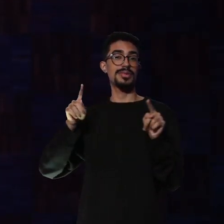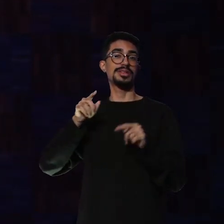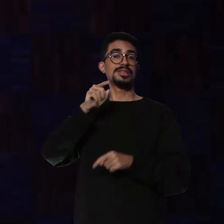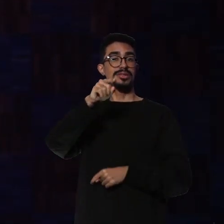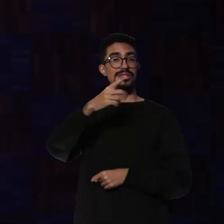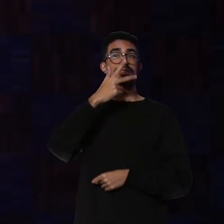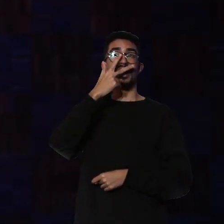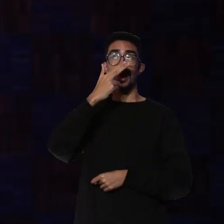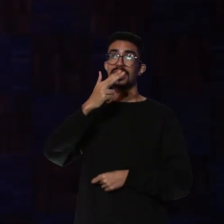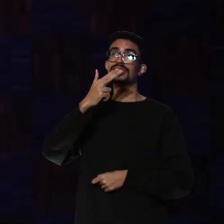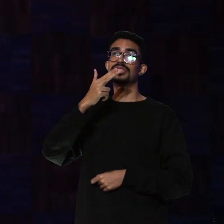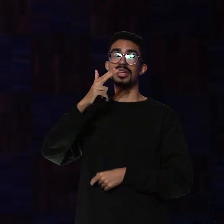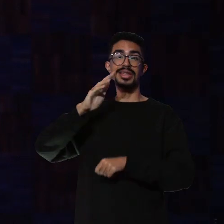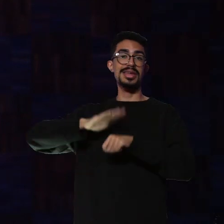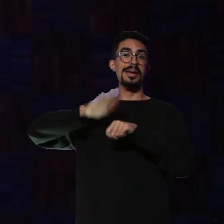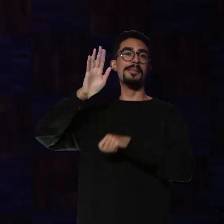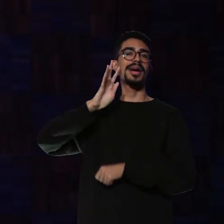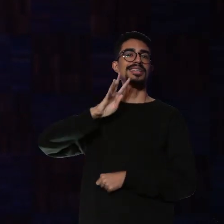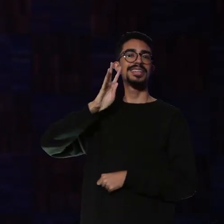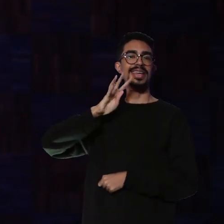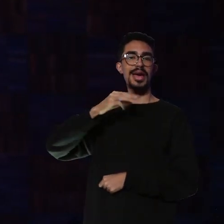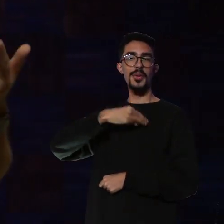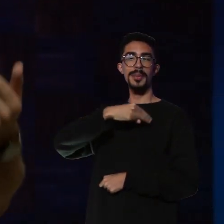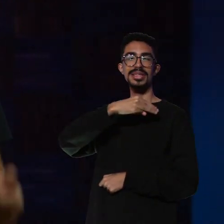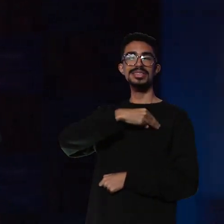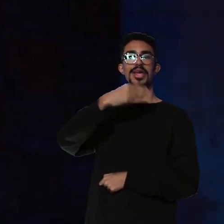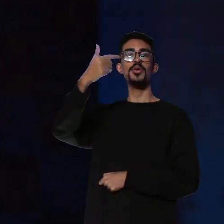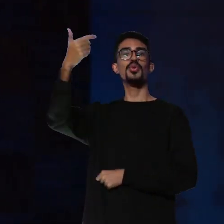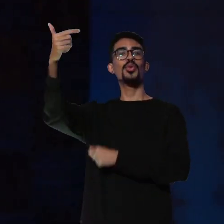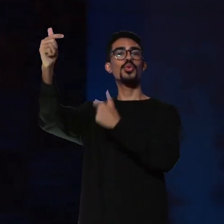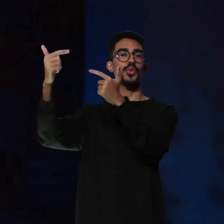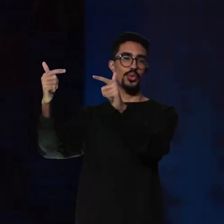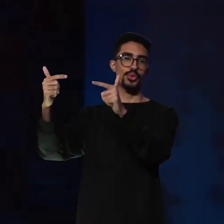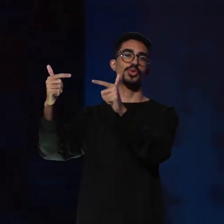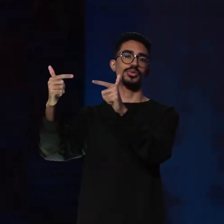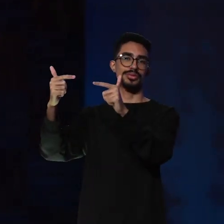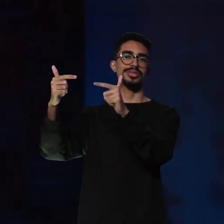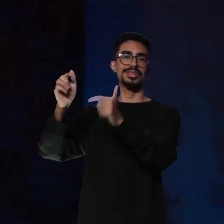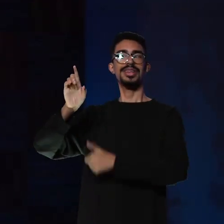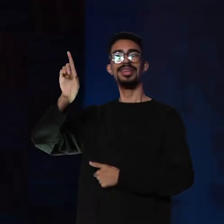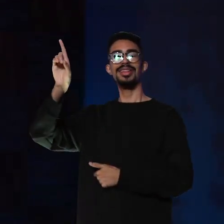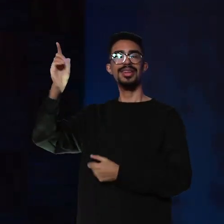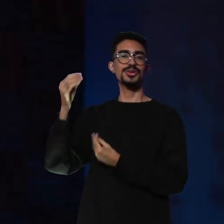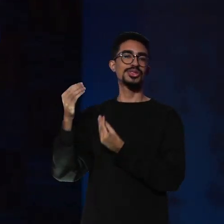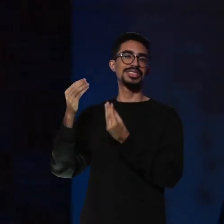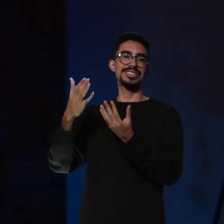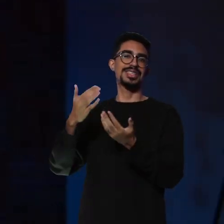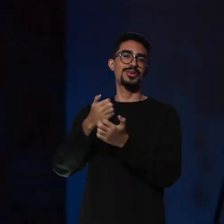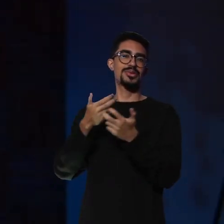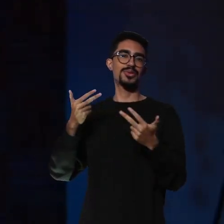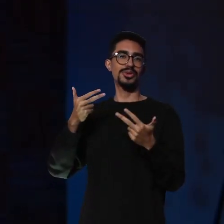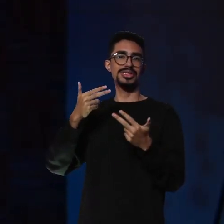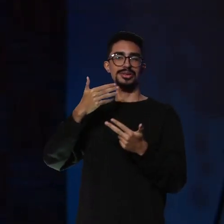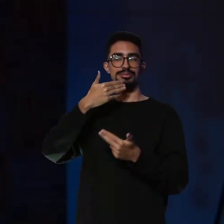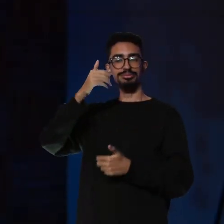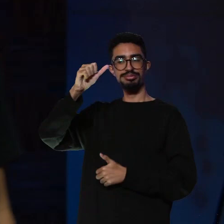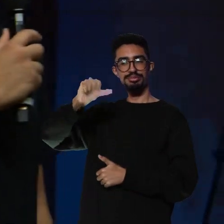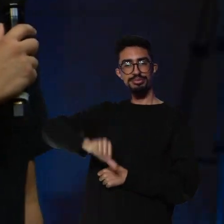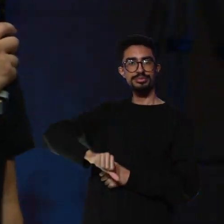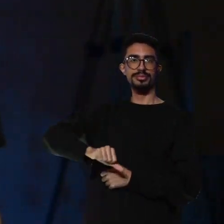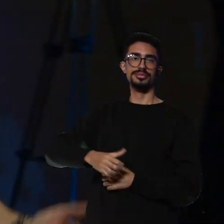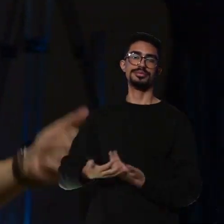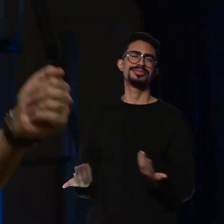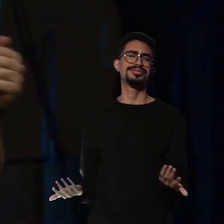É isso que ele está dizendo. E sabe, isso é um atraso, porque isso atrasa o avanço do reino de Deus,